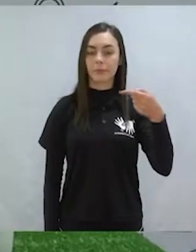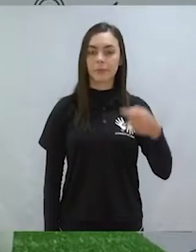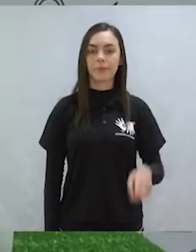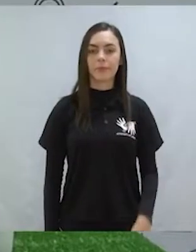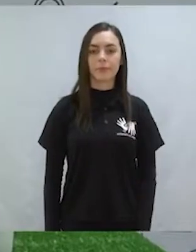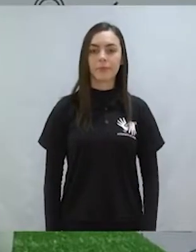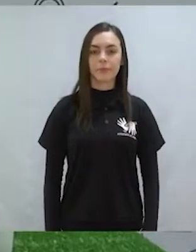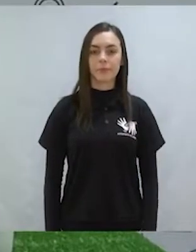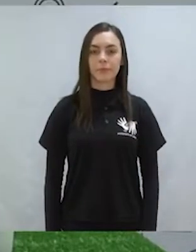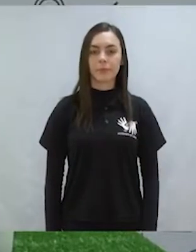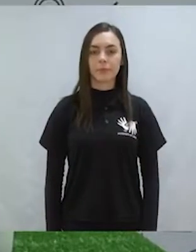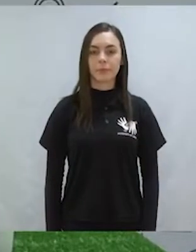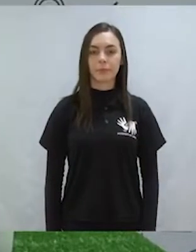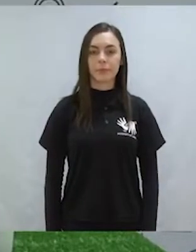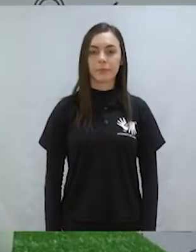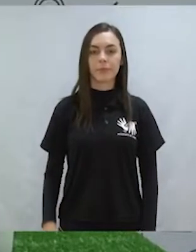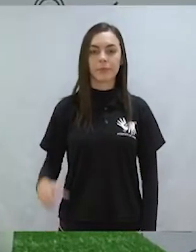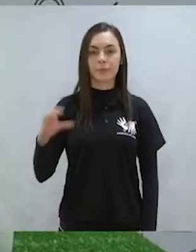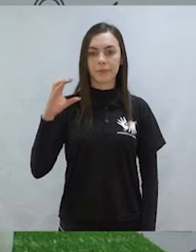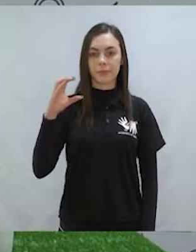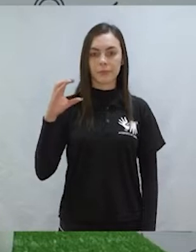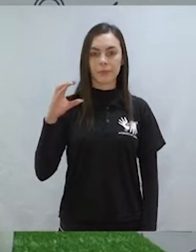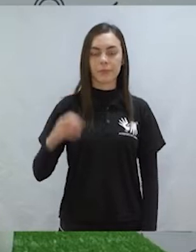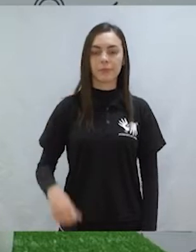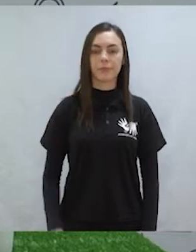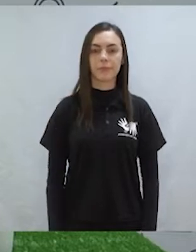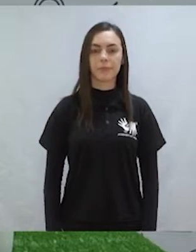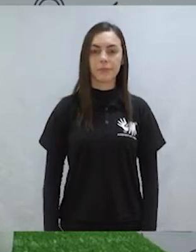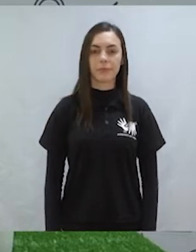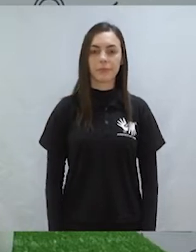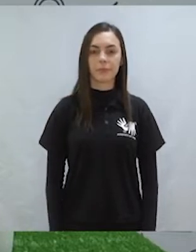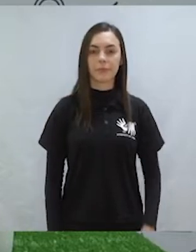Próxima letra, letra C.